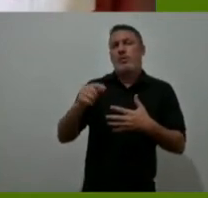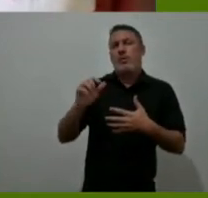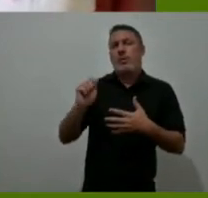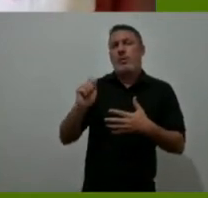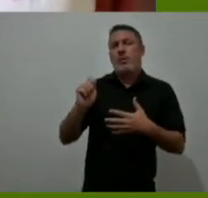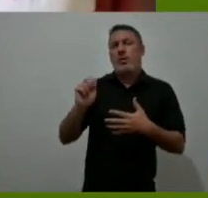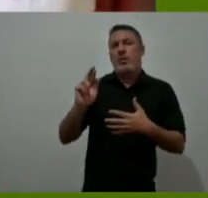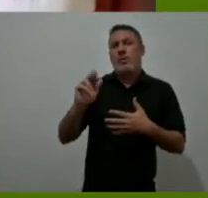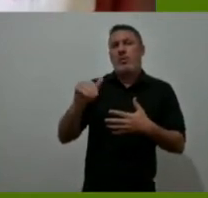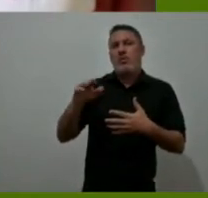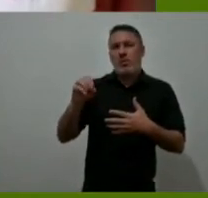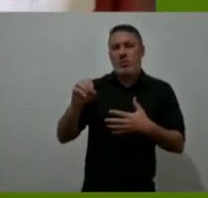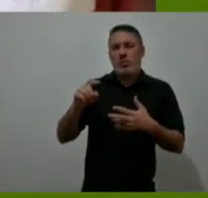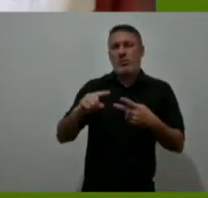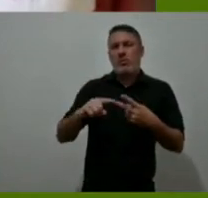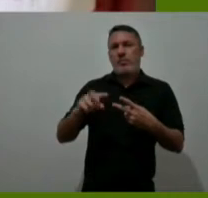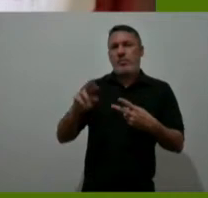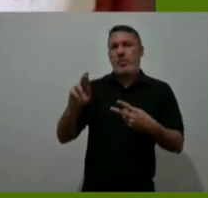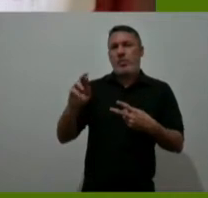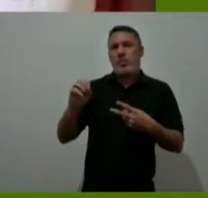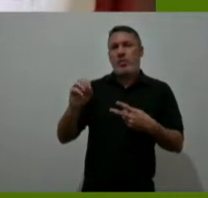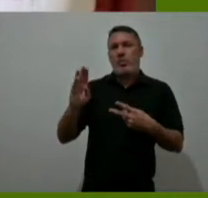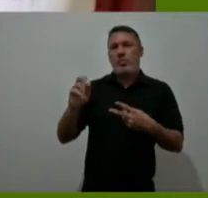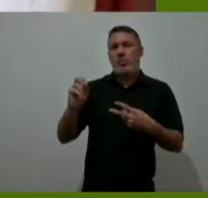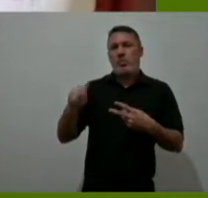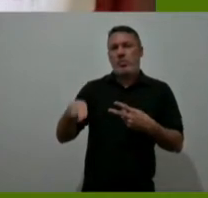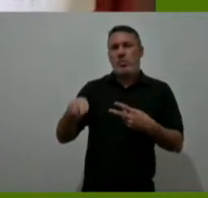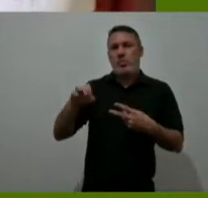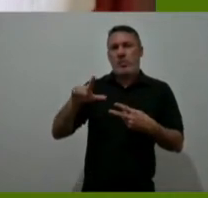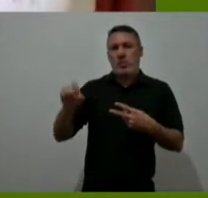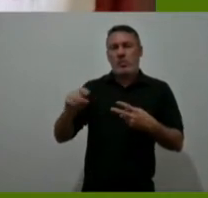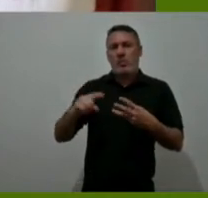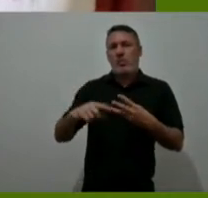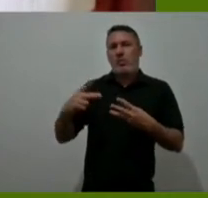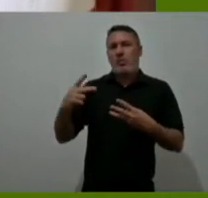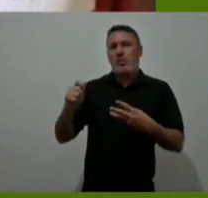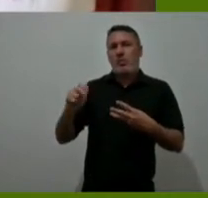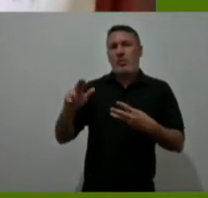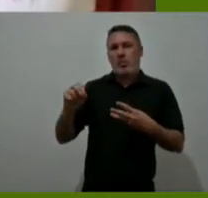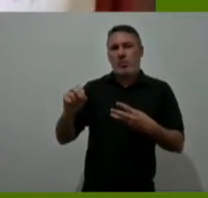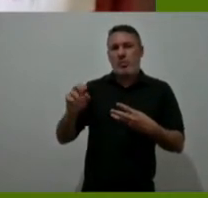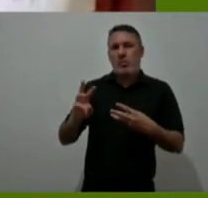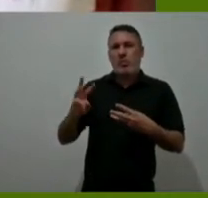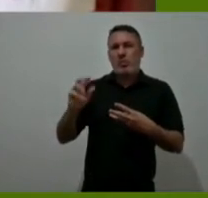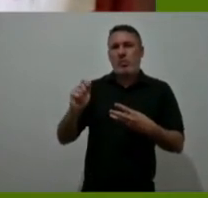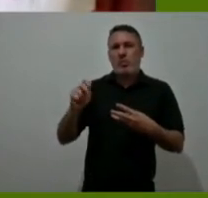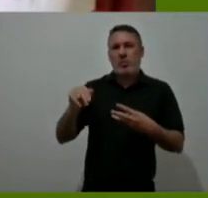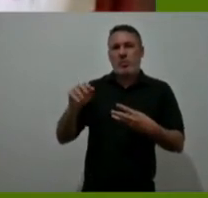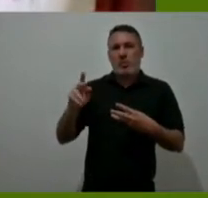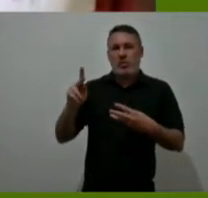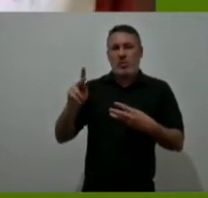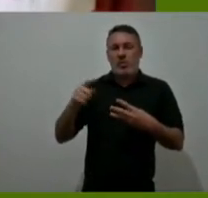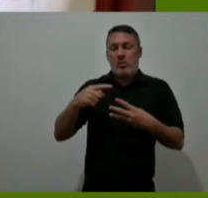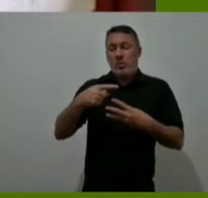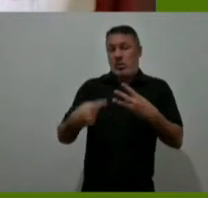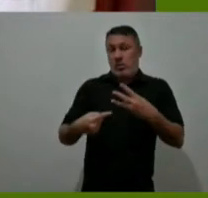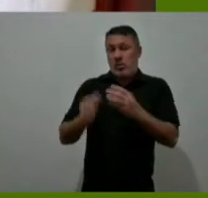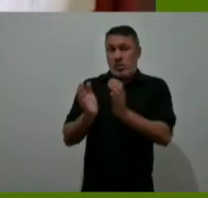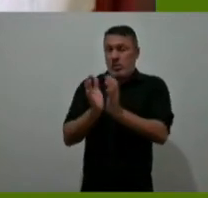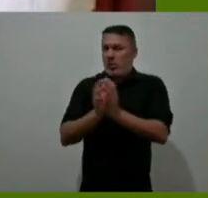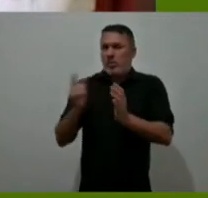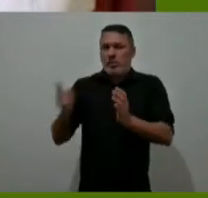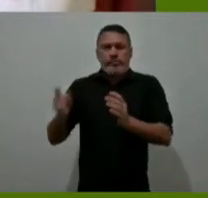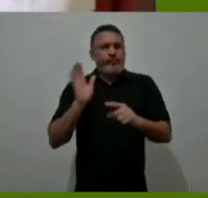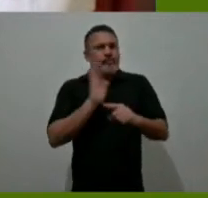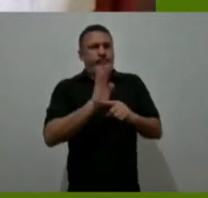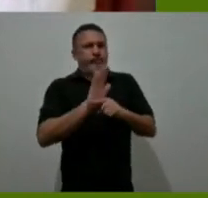de Melo e o Paulo Vanicker. O Paulo Vanicker introduziu todas as ferramentas, o Paulo Vanicker faz parte